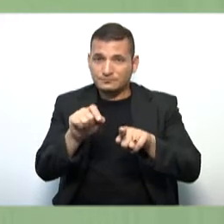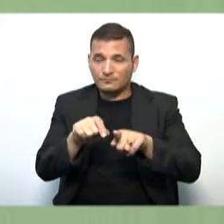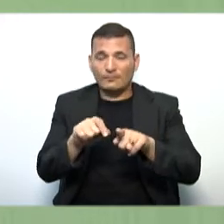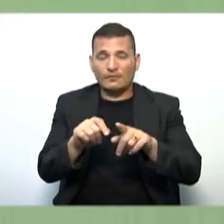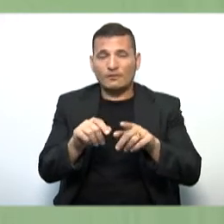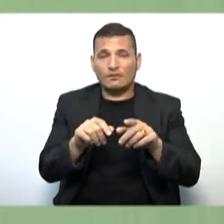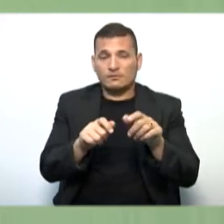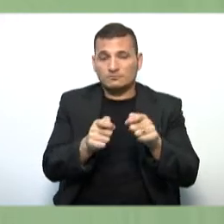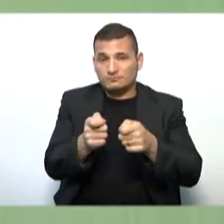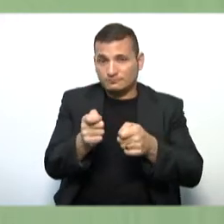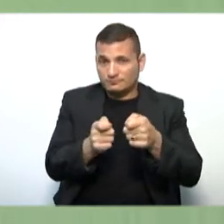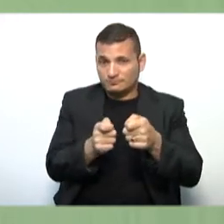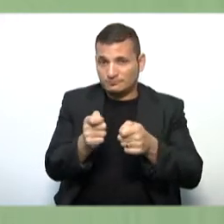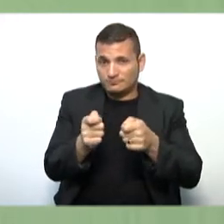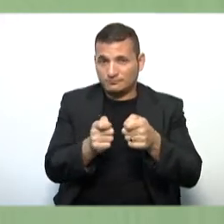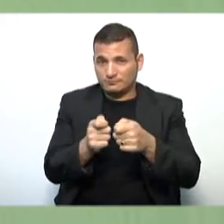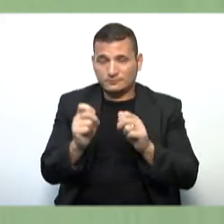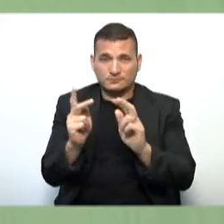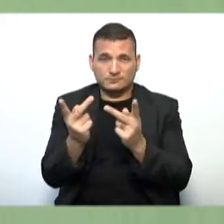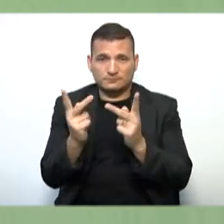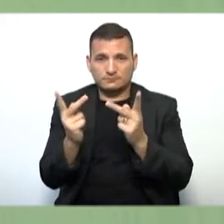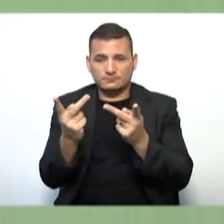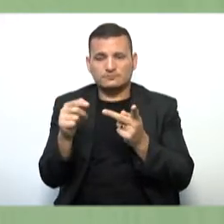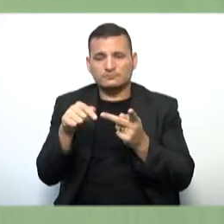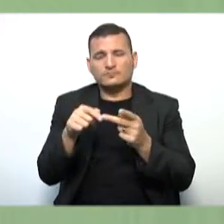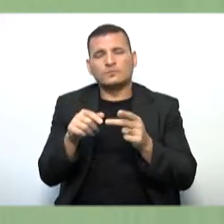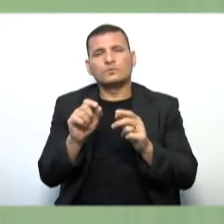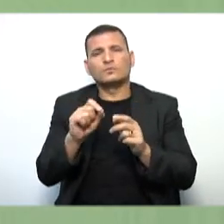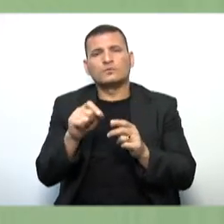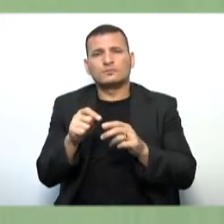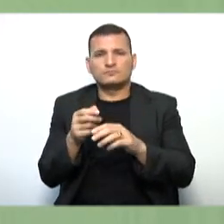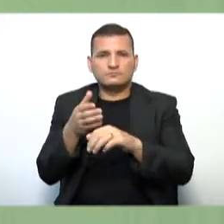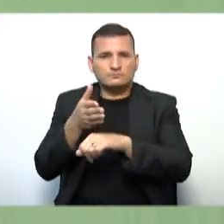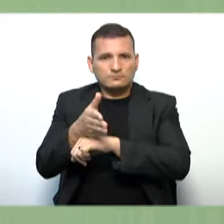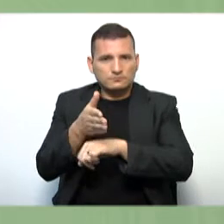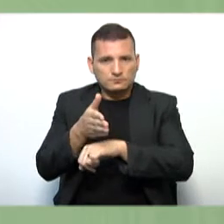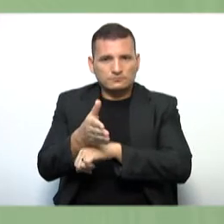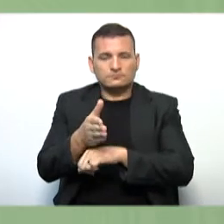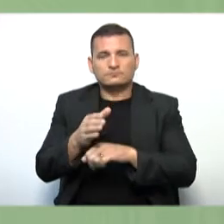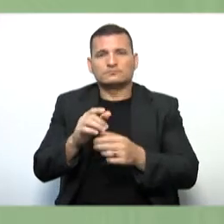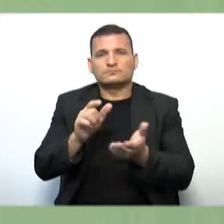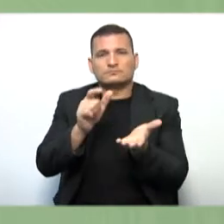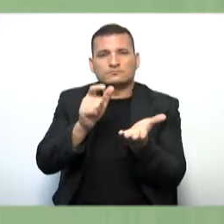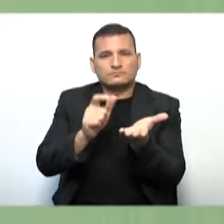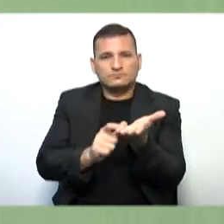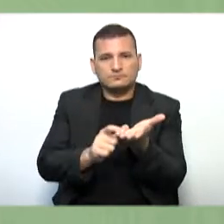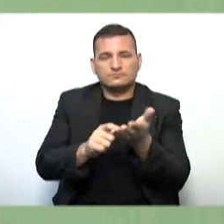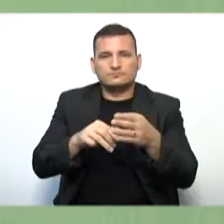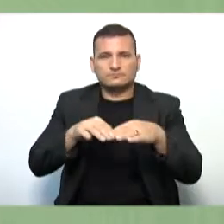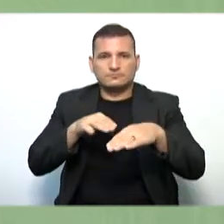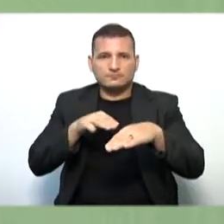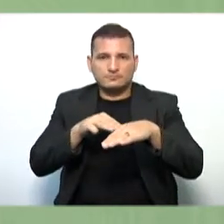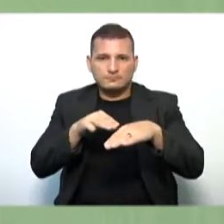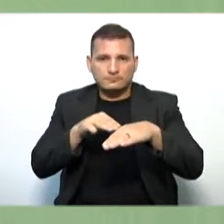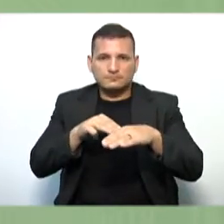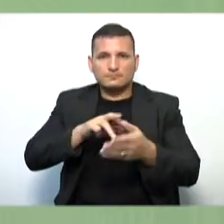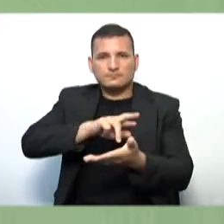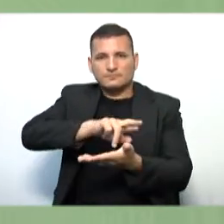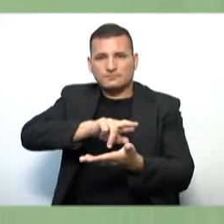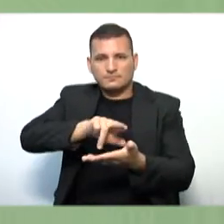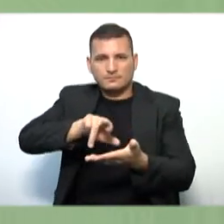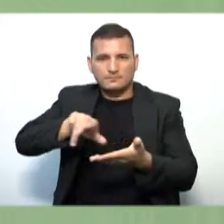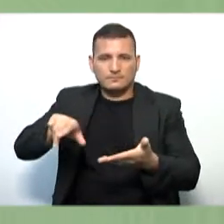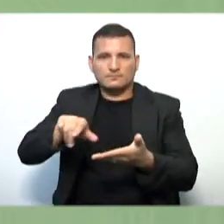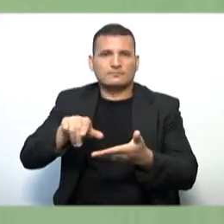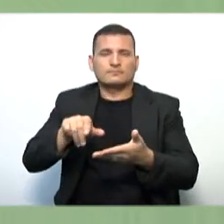hardware, controlando de forma ordenada e eficiente o acesso ao processador, à memória e outros dispositivos